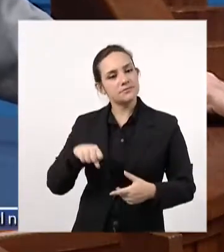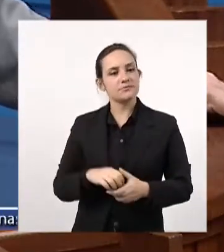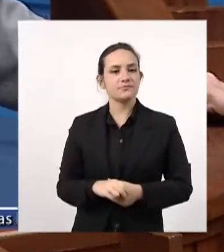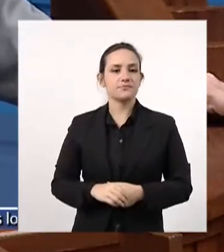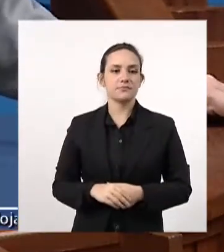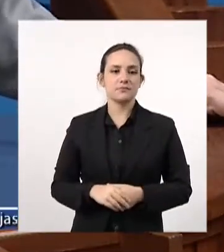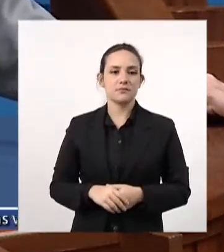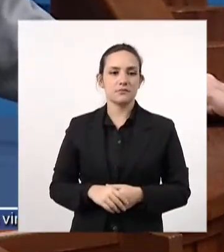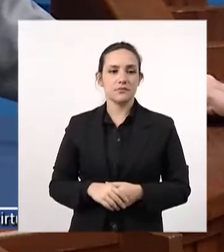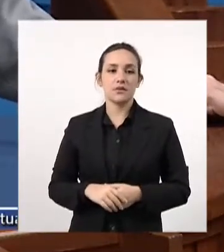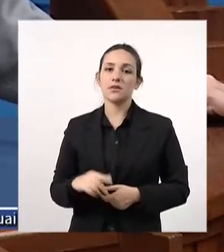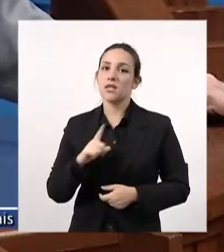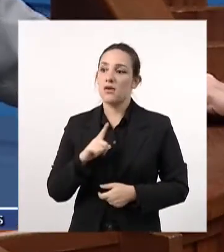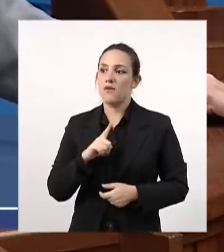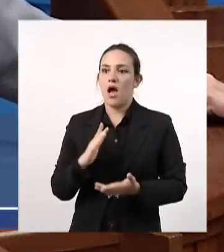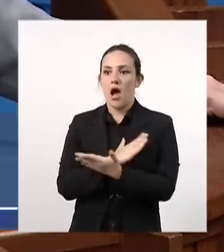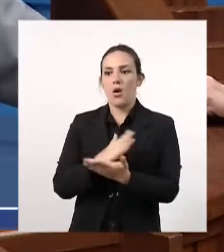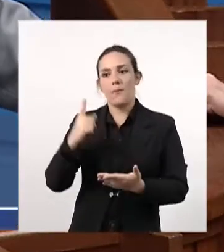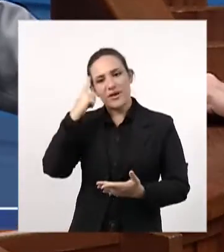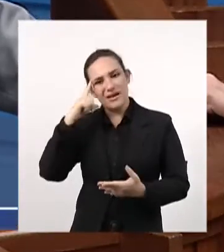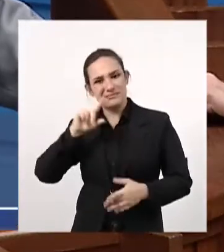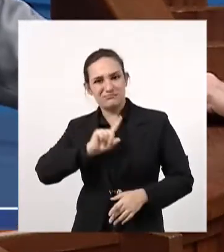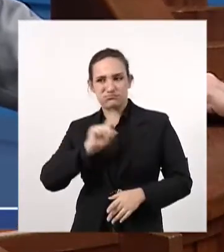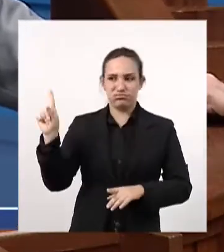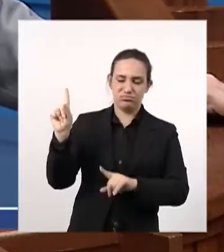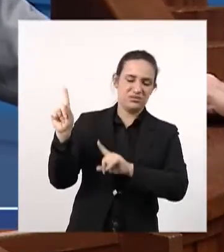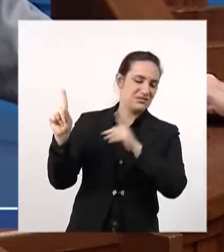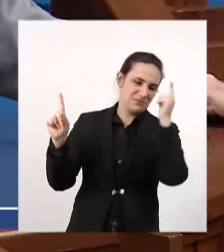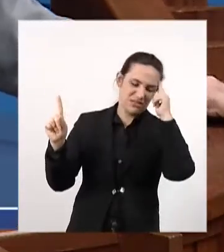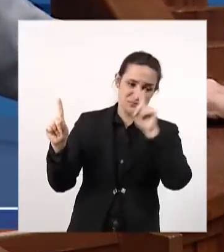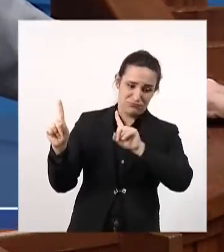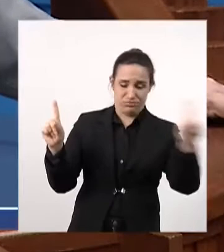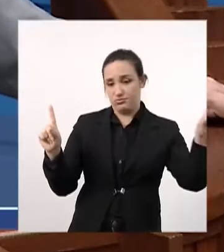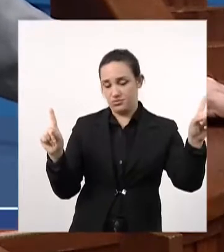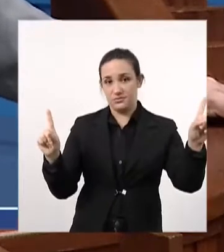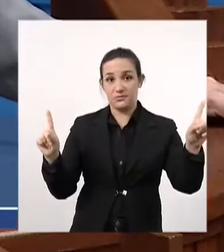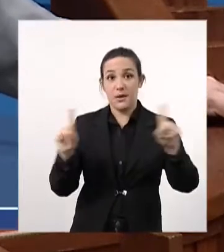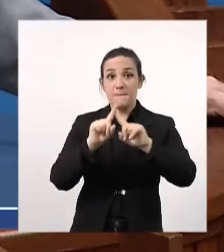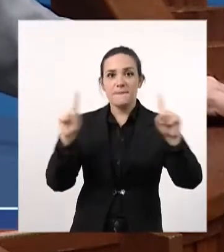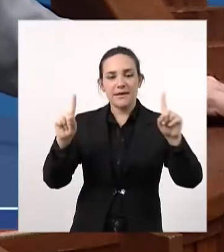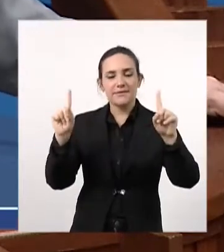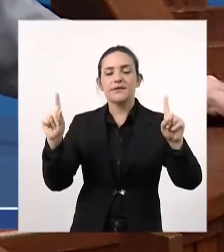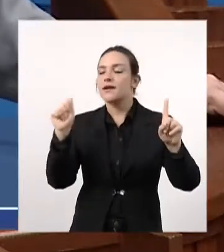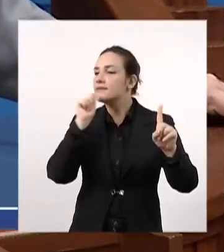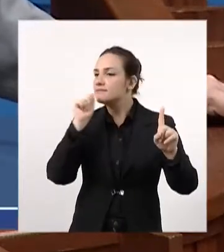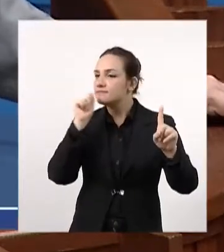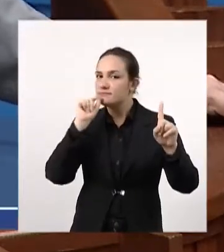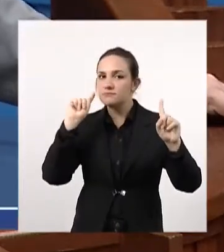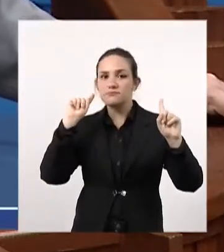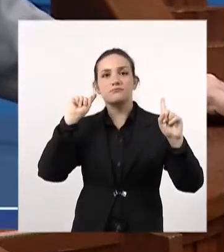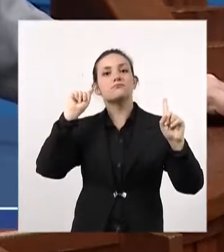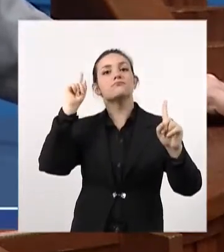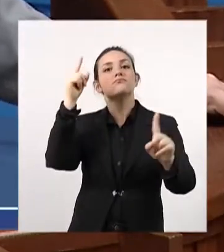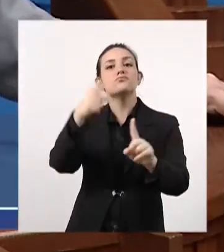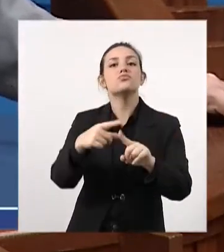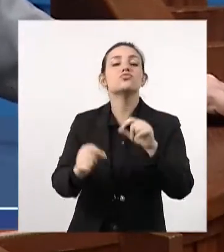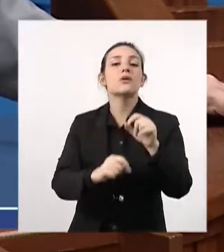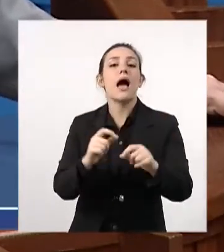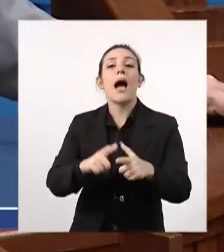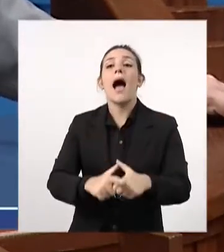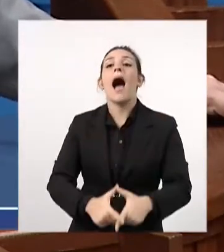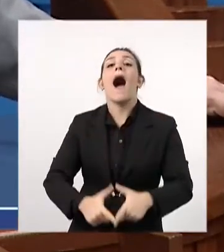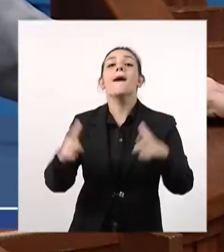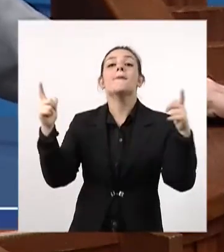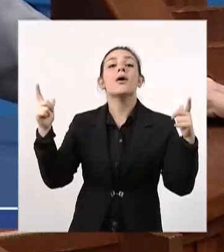tivemos antíteses, mas, no final, sempre o princípio republicano da maioria